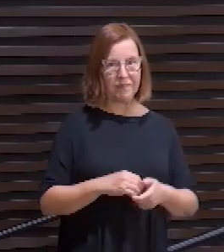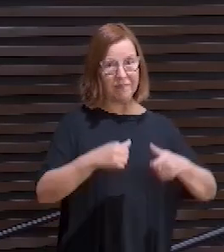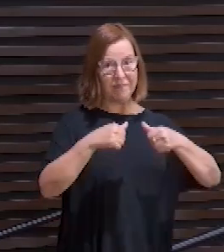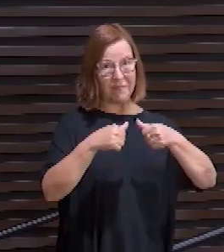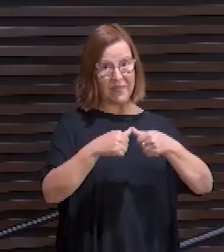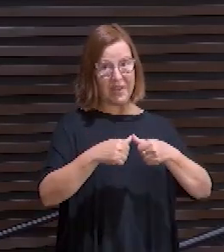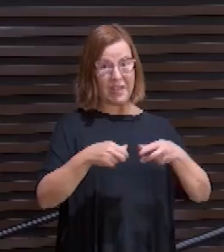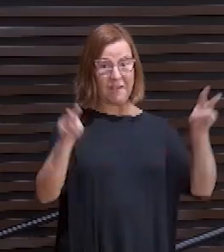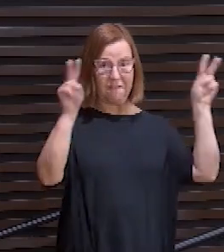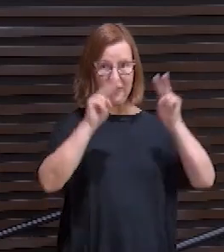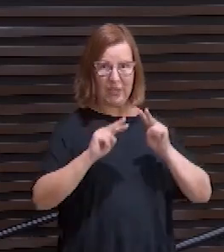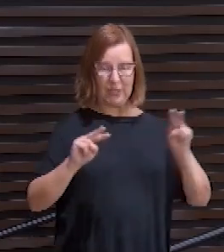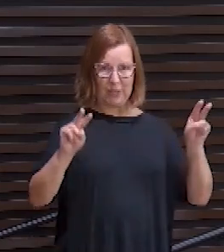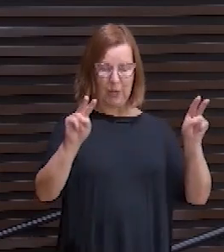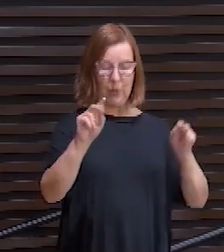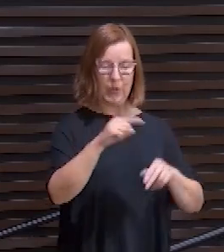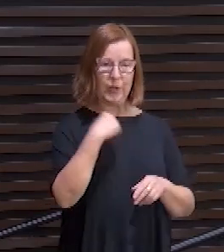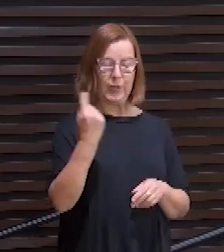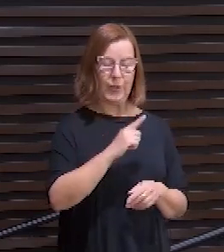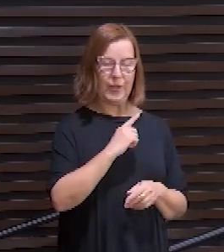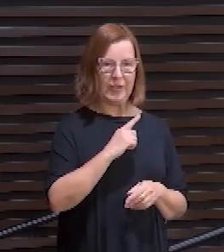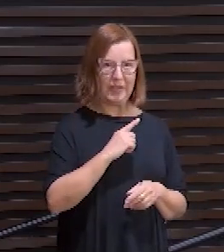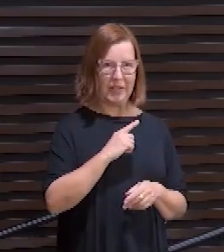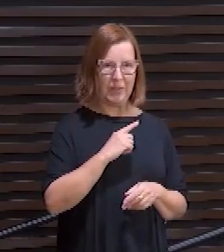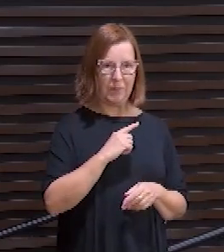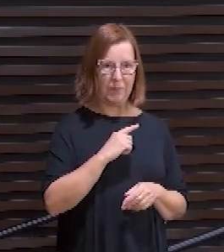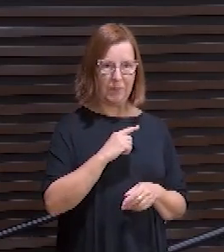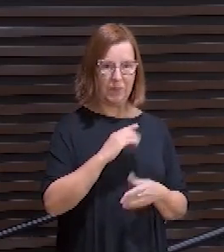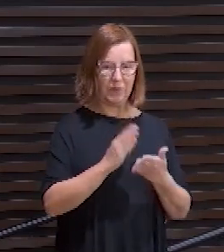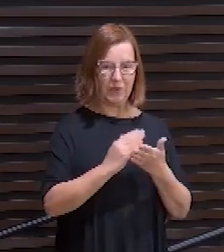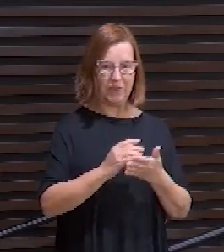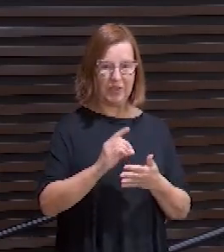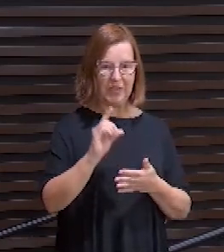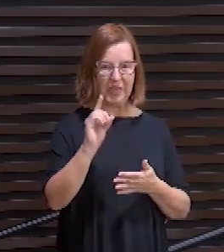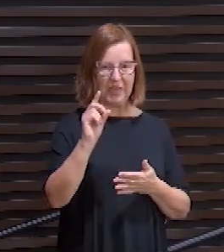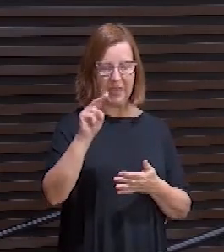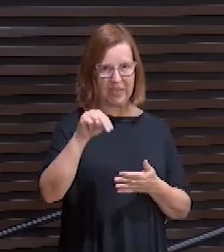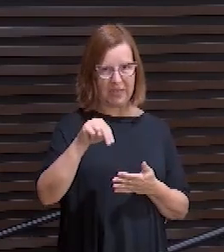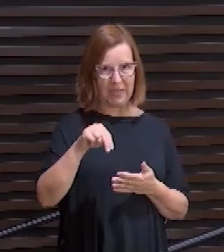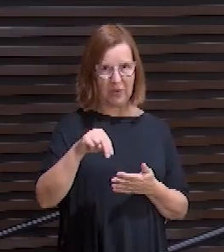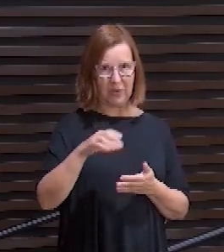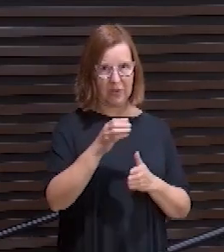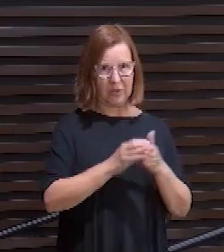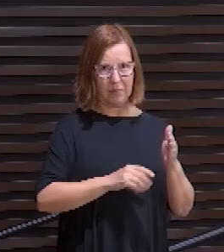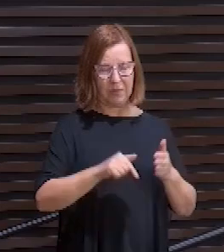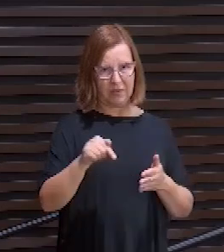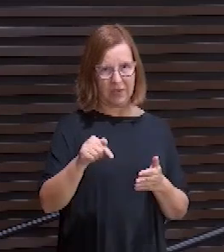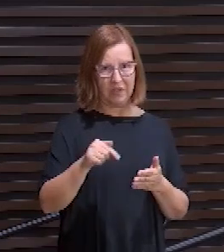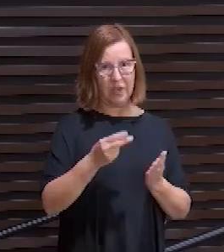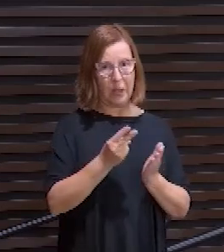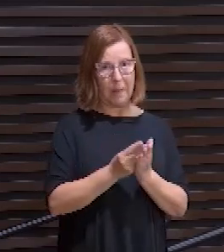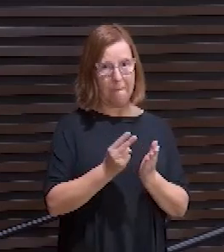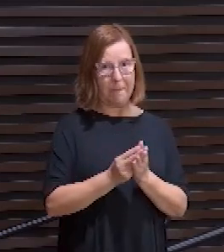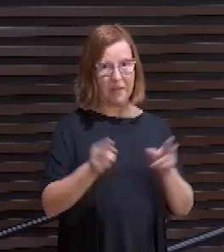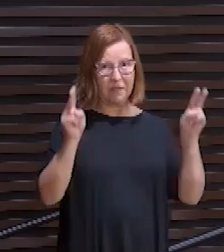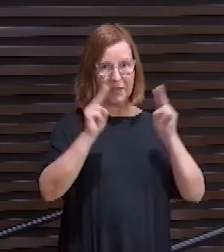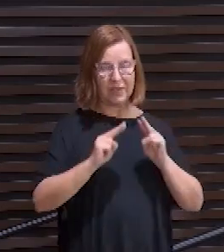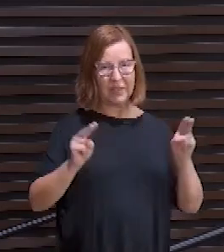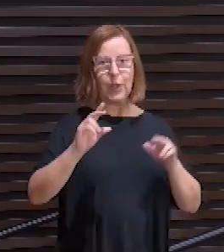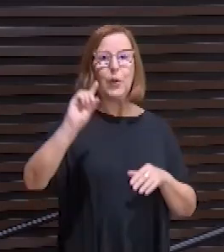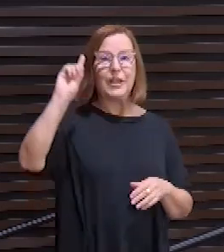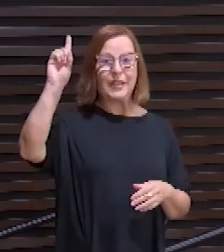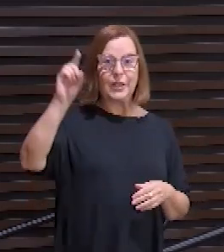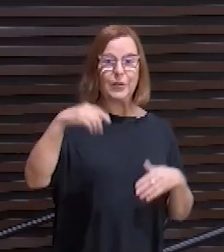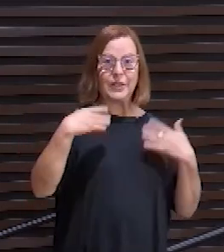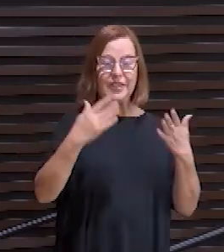Esta visão que nós temos em Daniel 7 é a mesma visão que Deus deu a Nabucodonosor em Daniel 2. Nós não vamos lá. Depois você